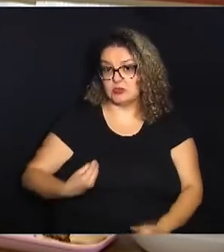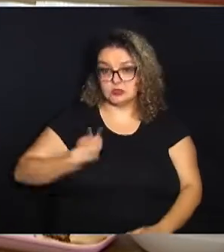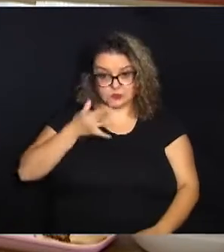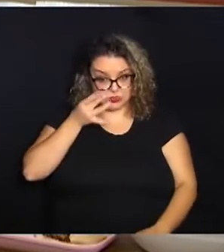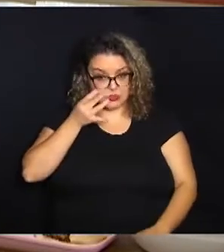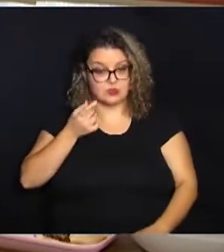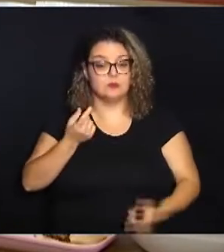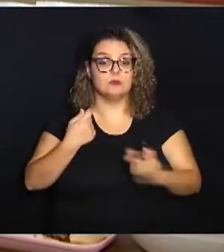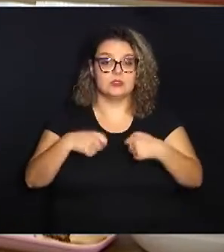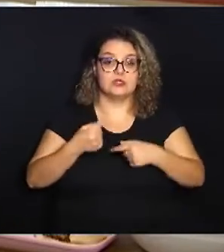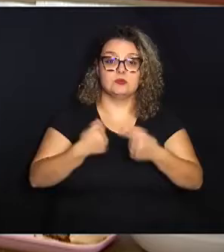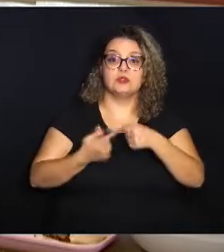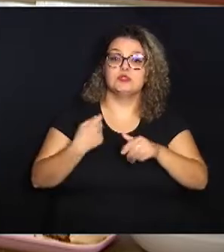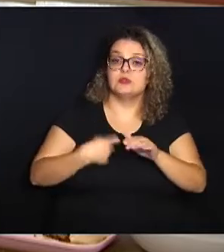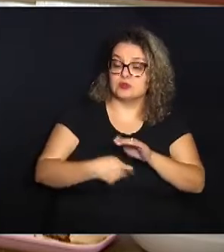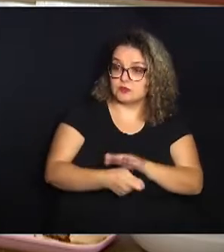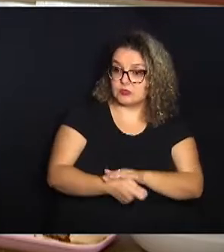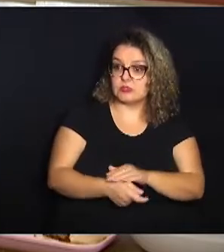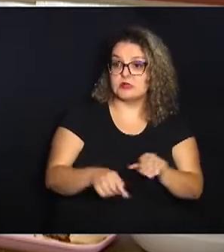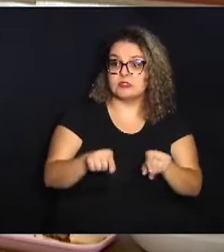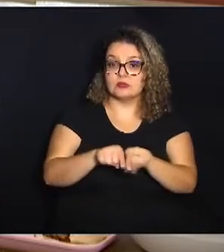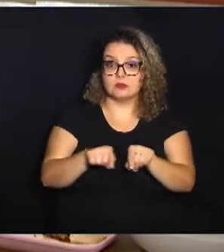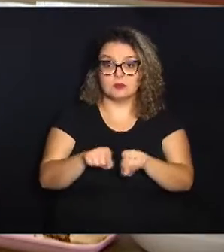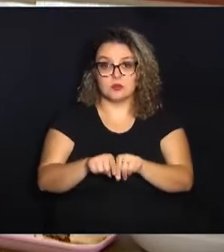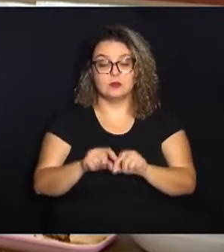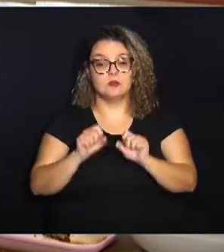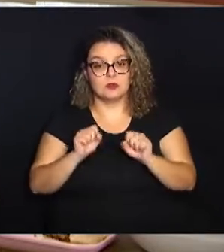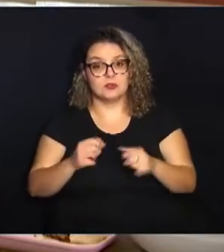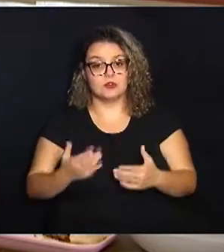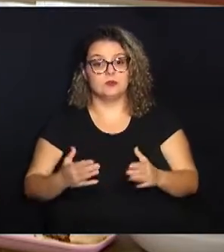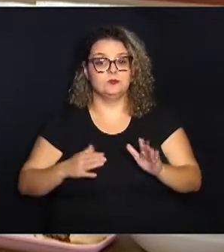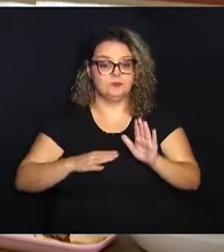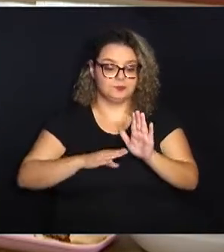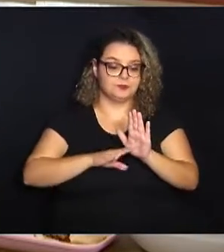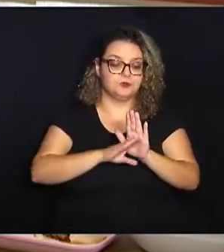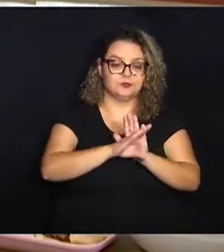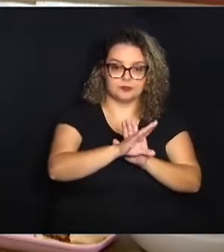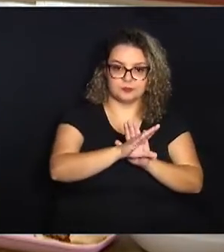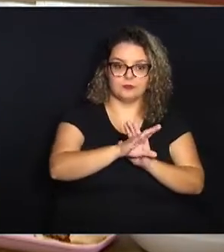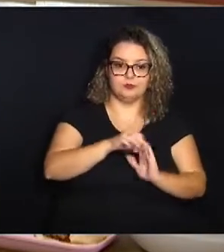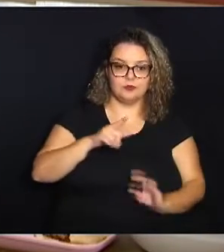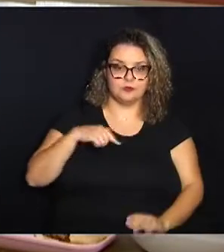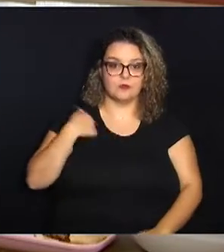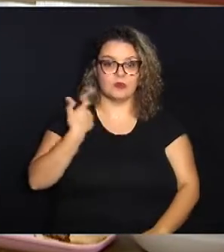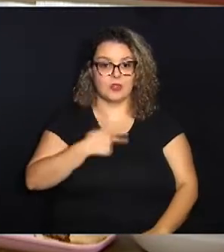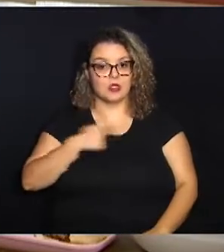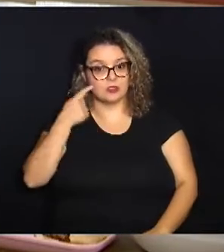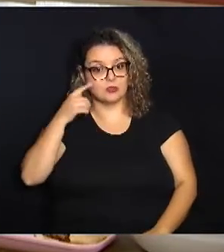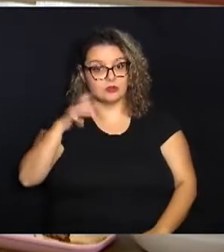Precisamos de investimento financeiro para poder escalar a nossa